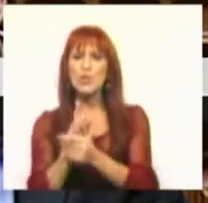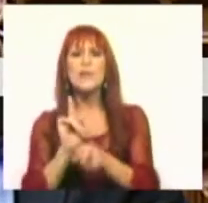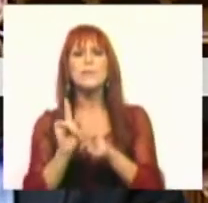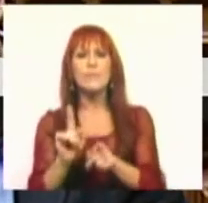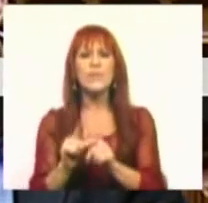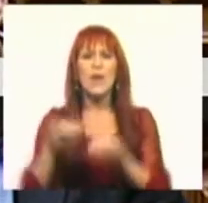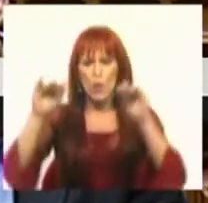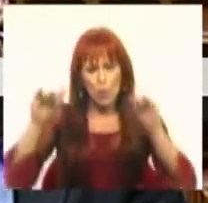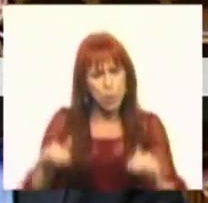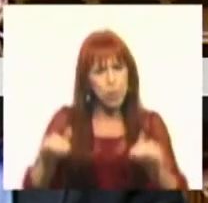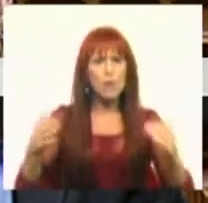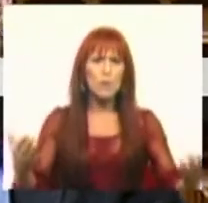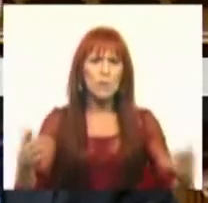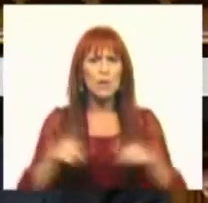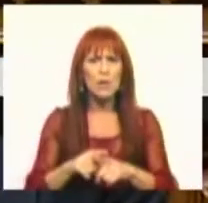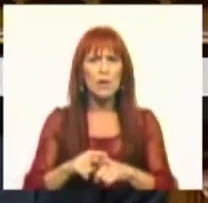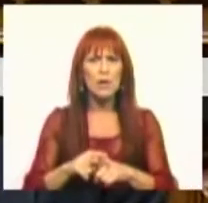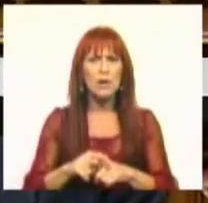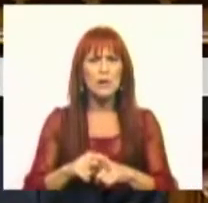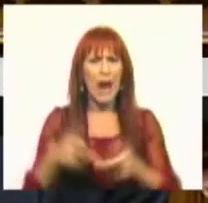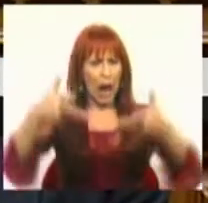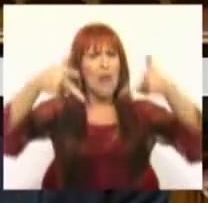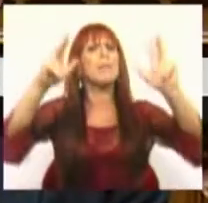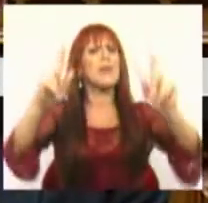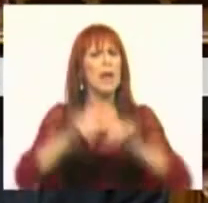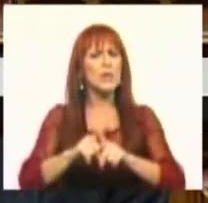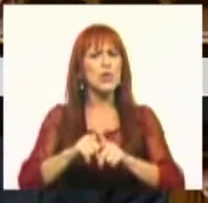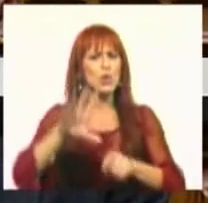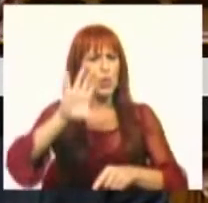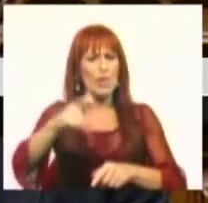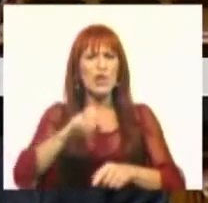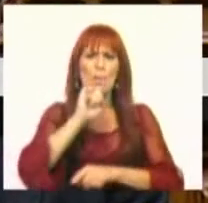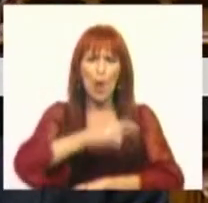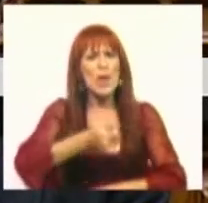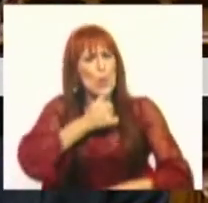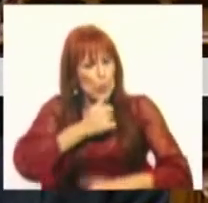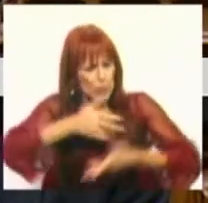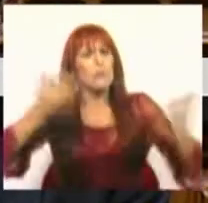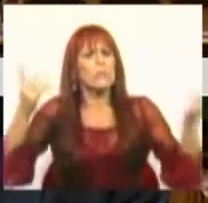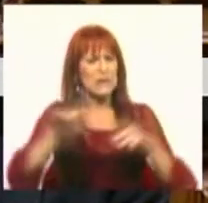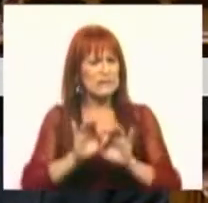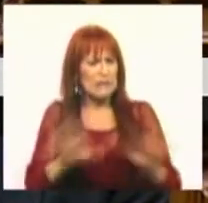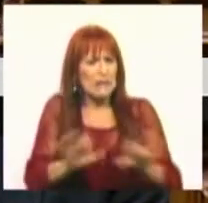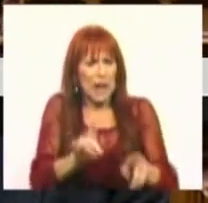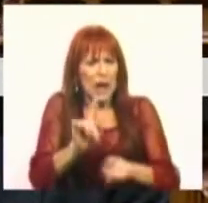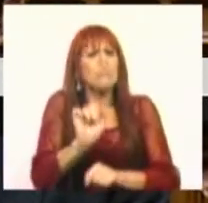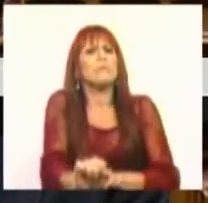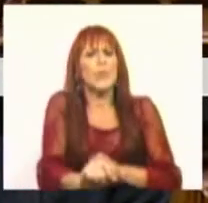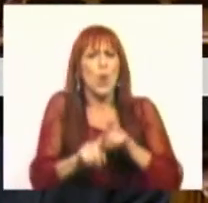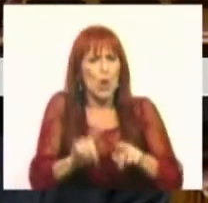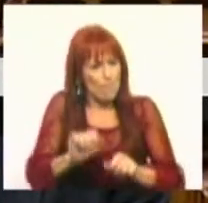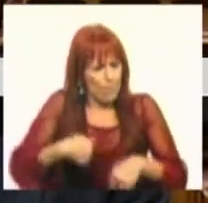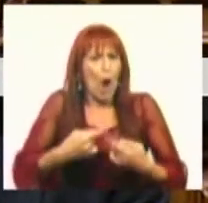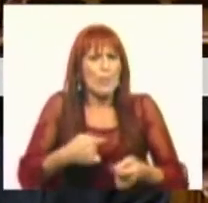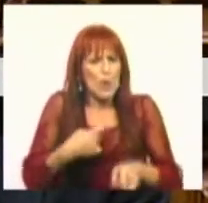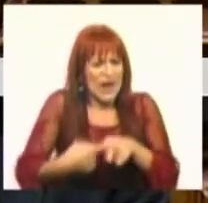que alivie a liberdade do país poder decidir em conformidade, de acordo com o seu